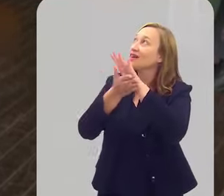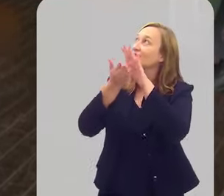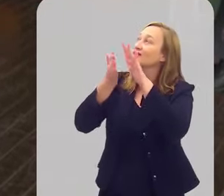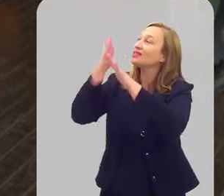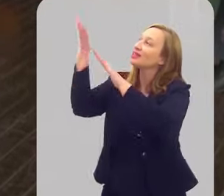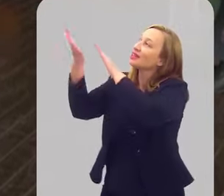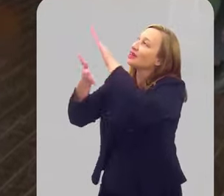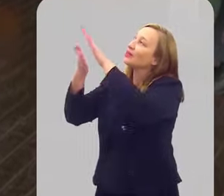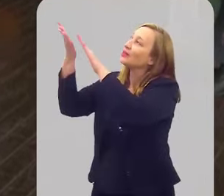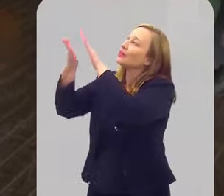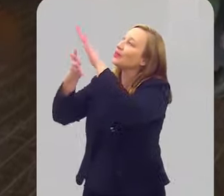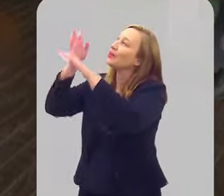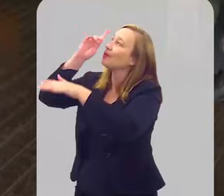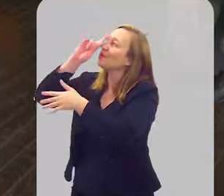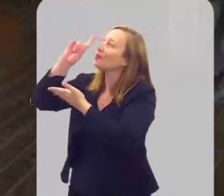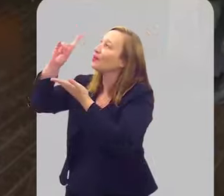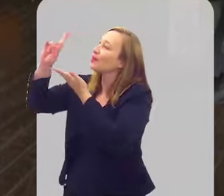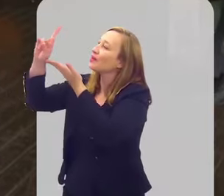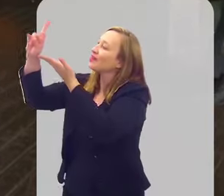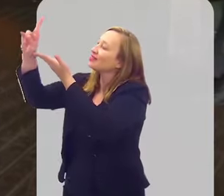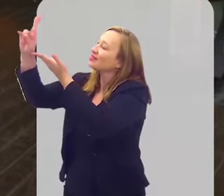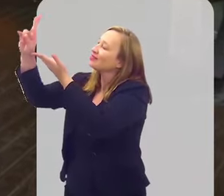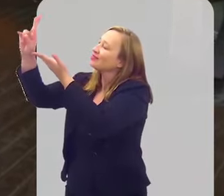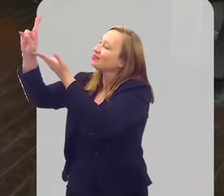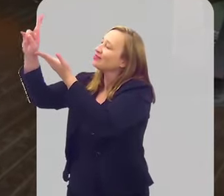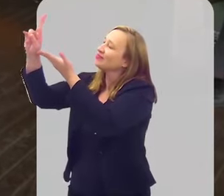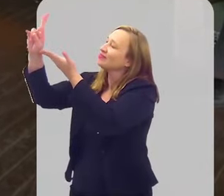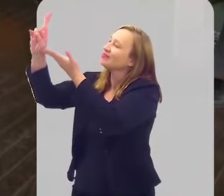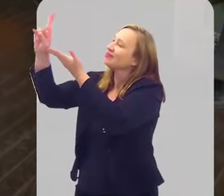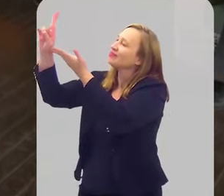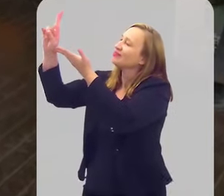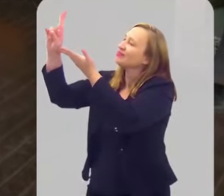aleluia Louvemos ao